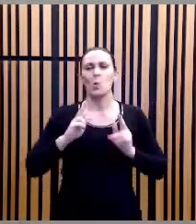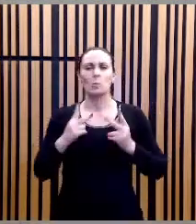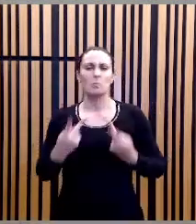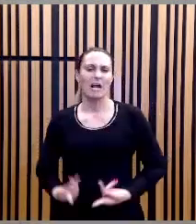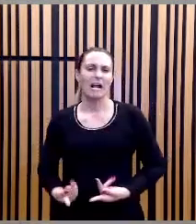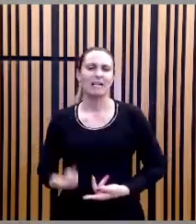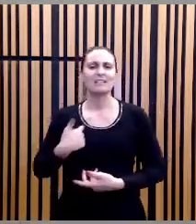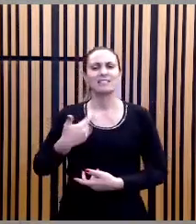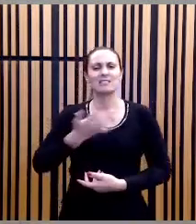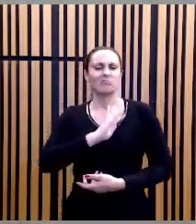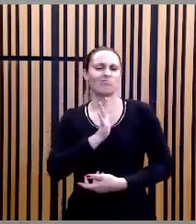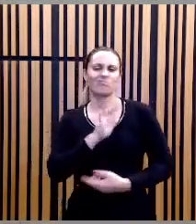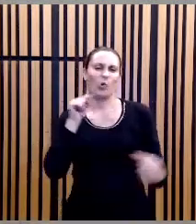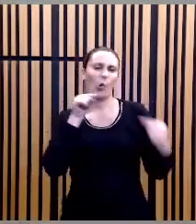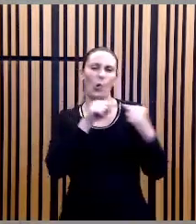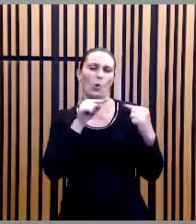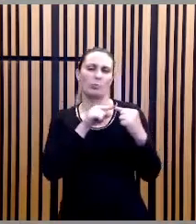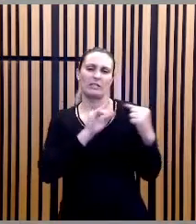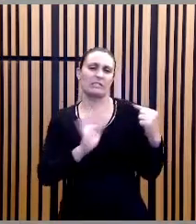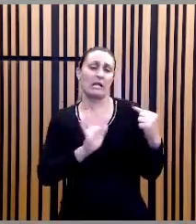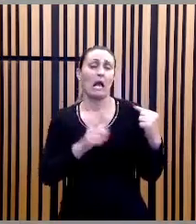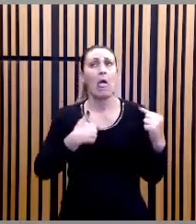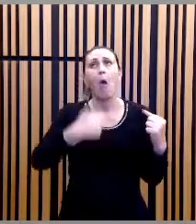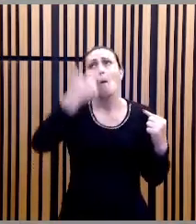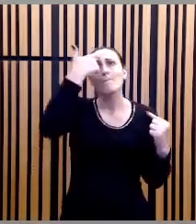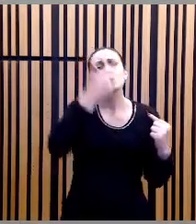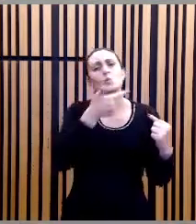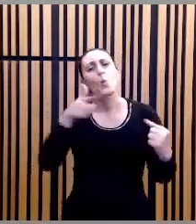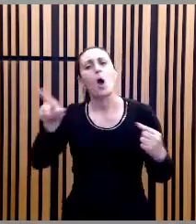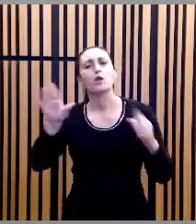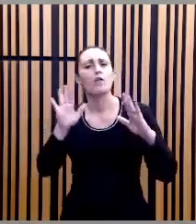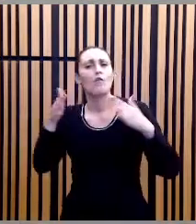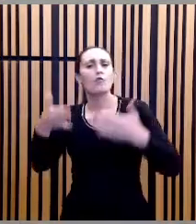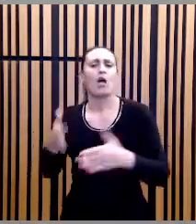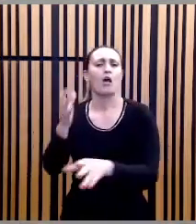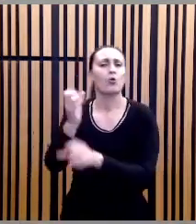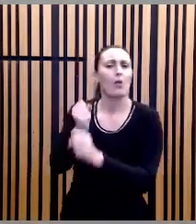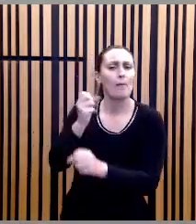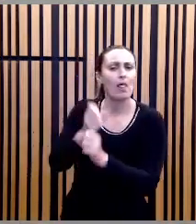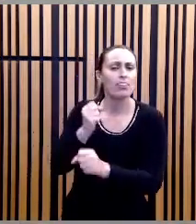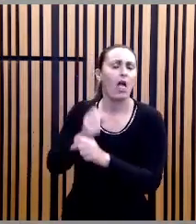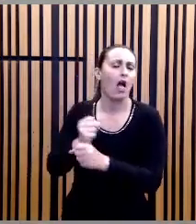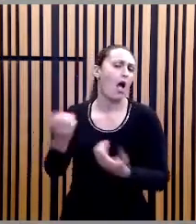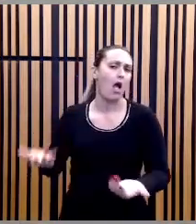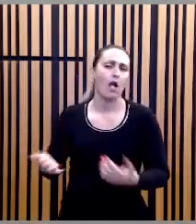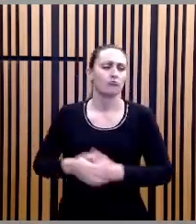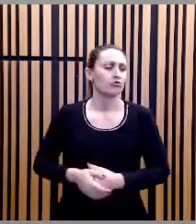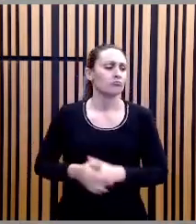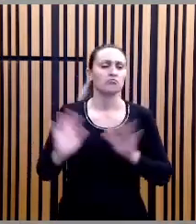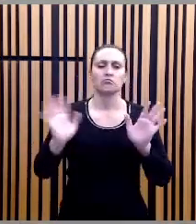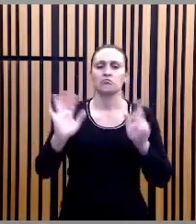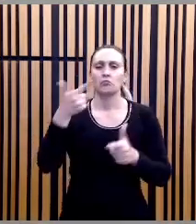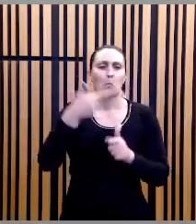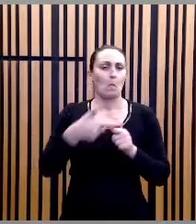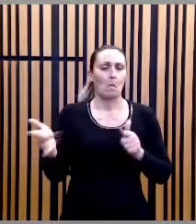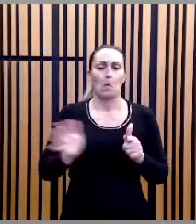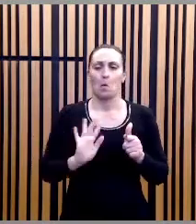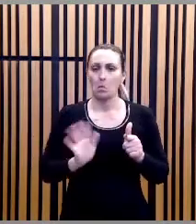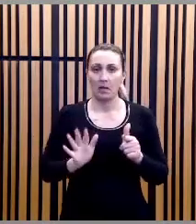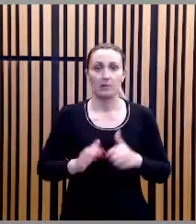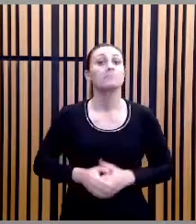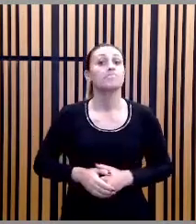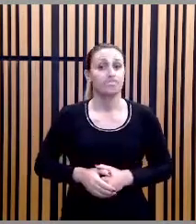um curso nas humanas, ou eu penso em fazer um curso voltado aí à contabilidade. Não tem problema nenhum, pessoal.